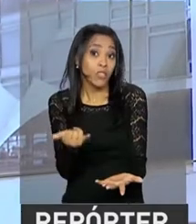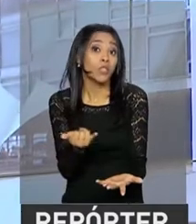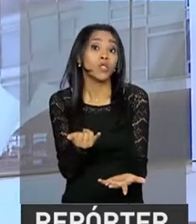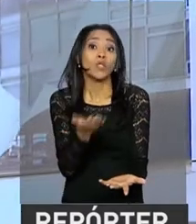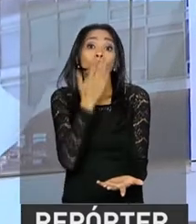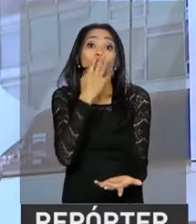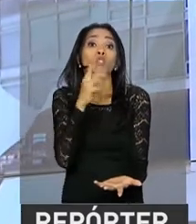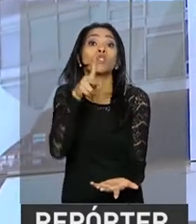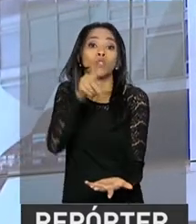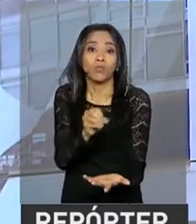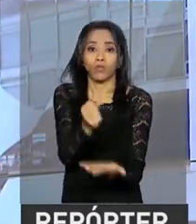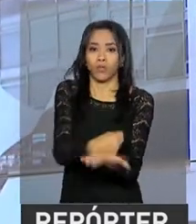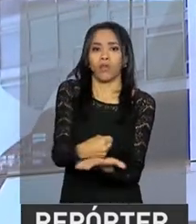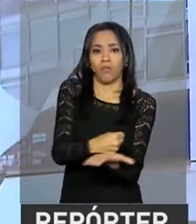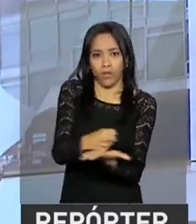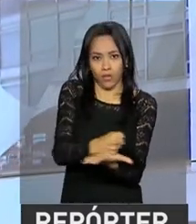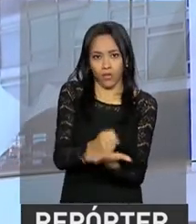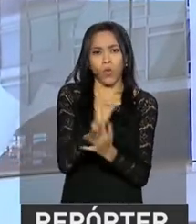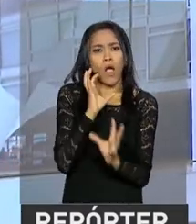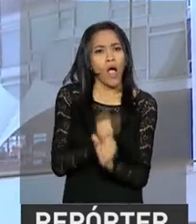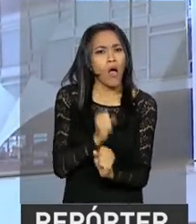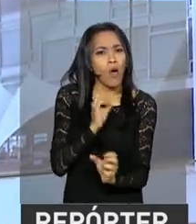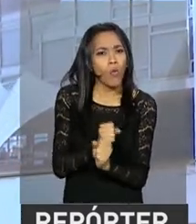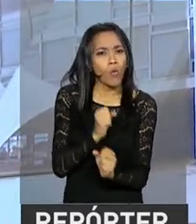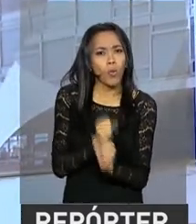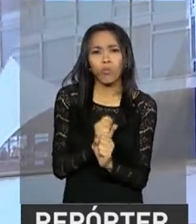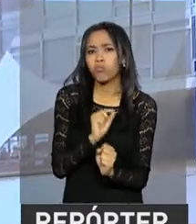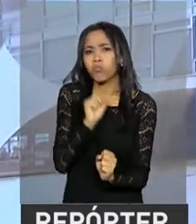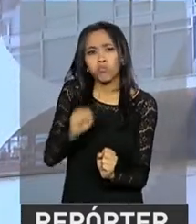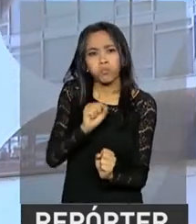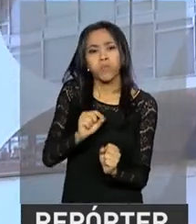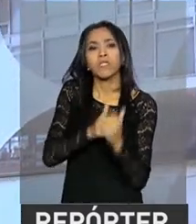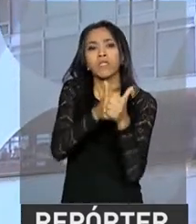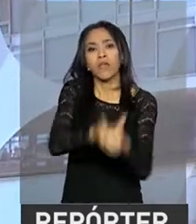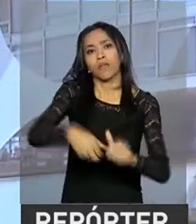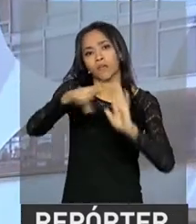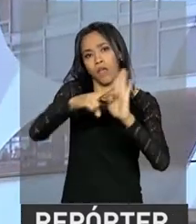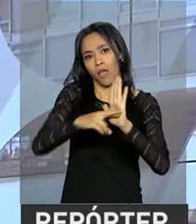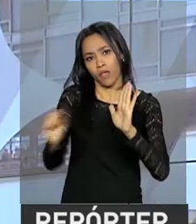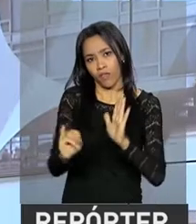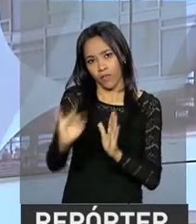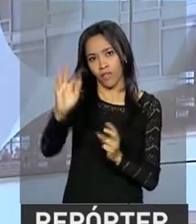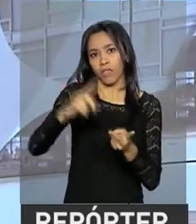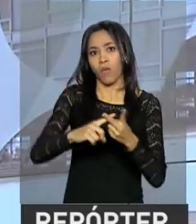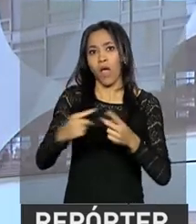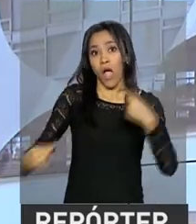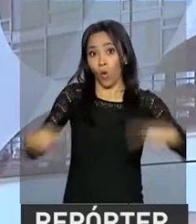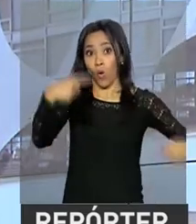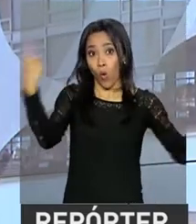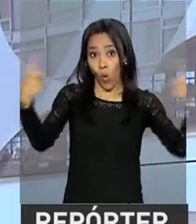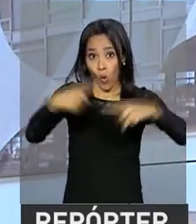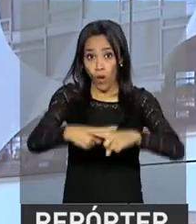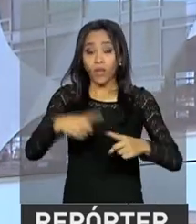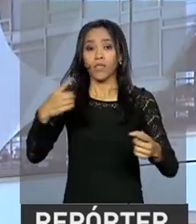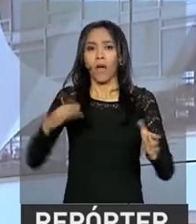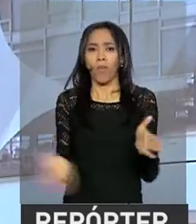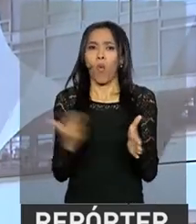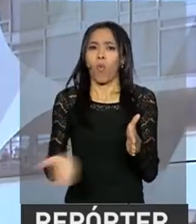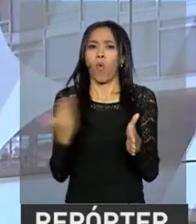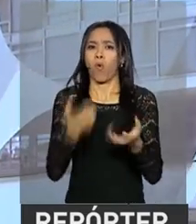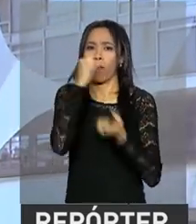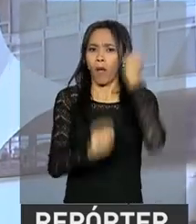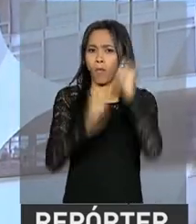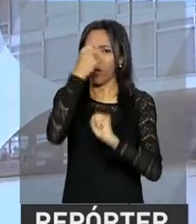tipo de medicamento o cálculo leva em conta a inflação a concorrência no setor a produtividade da indústria